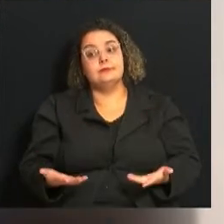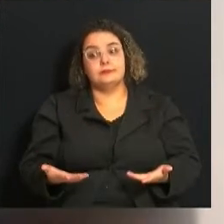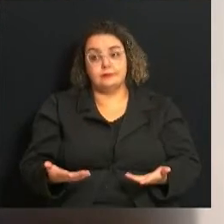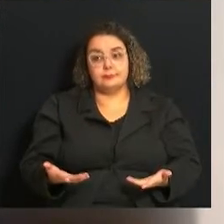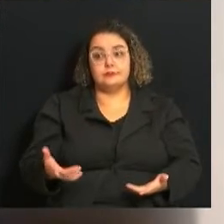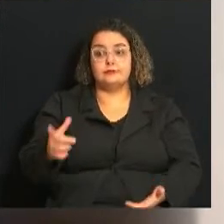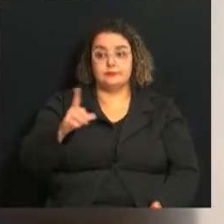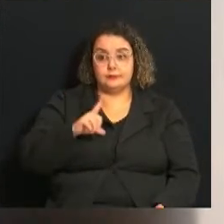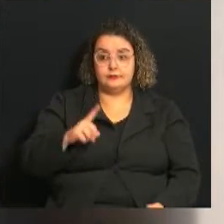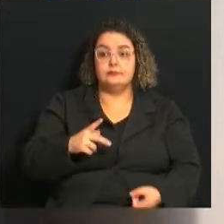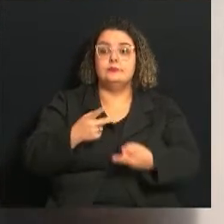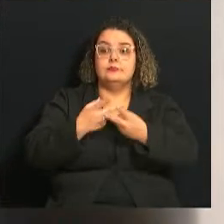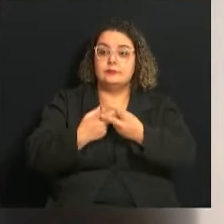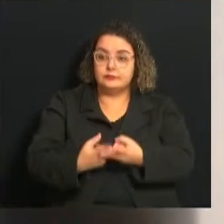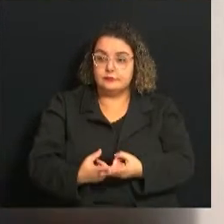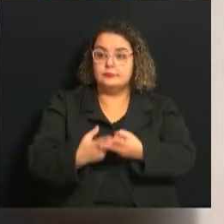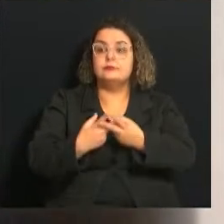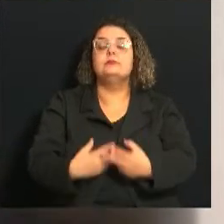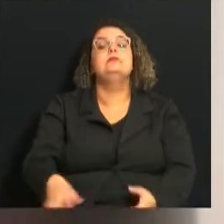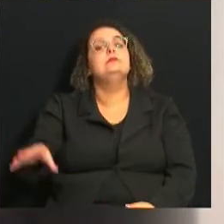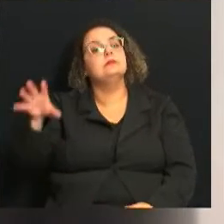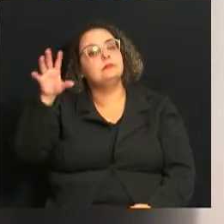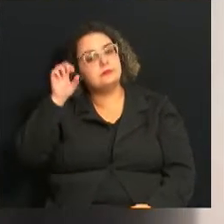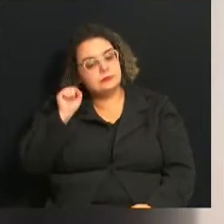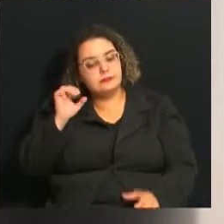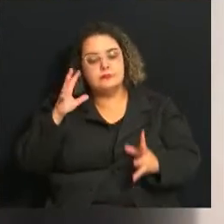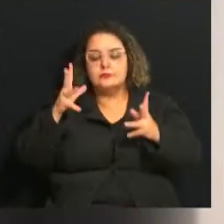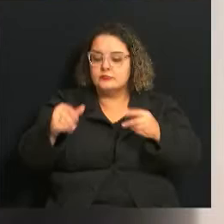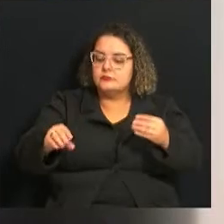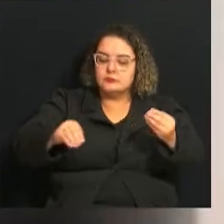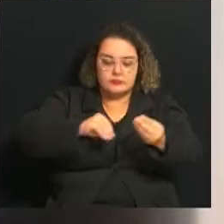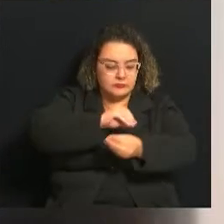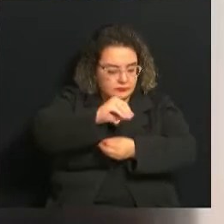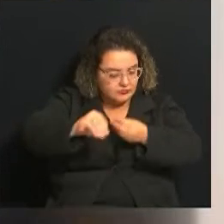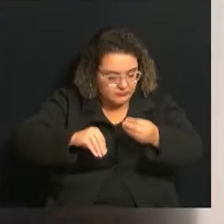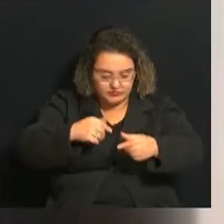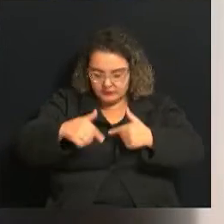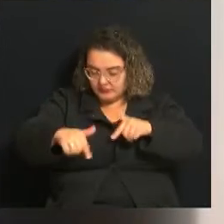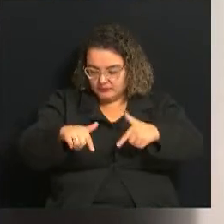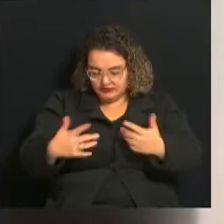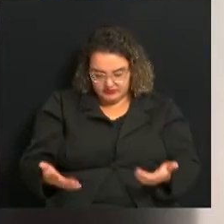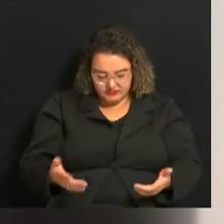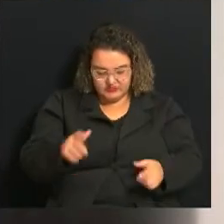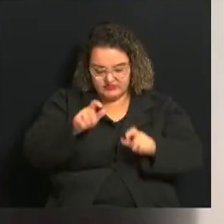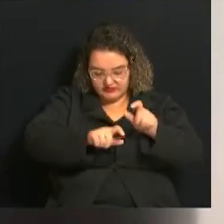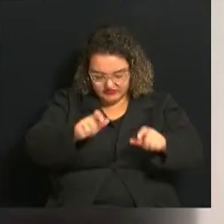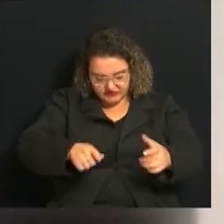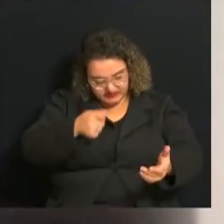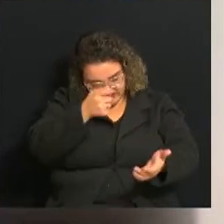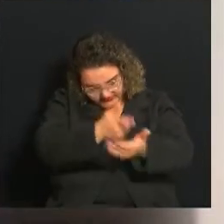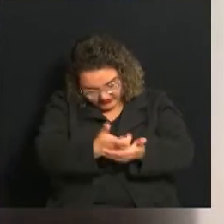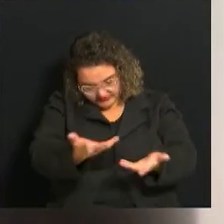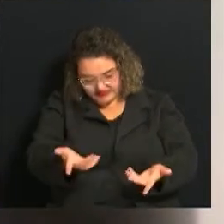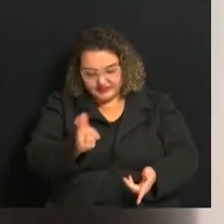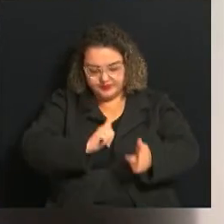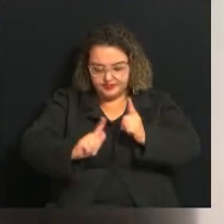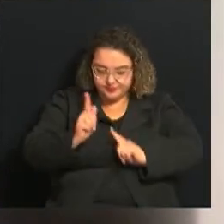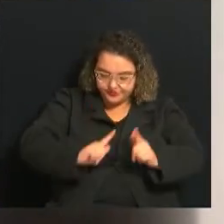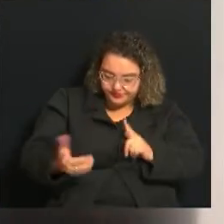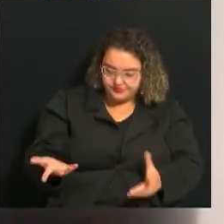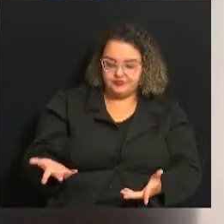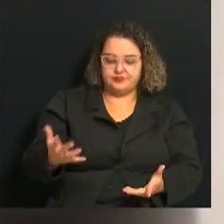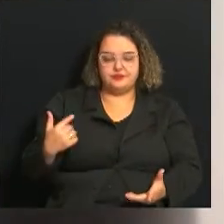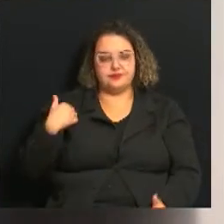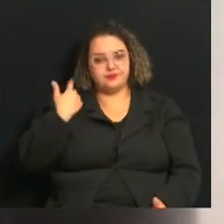tenhamos paciência para ouvir, né, todos os envolvidos, operadores, né, quem está fazendo a gestão, e nós, como